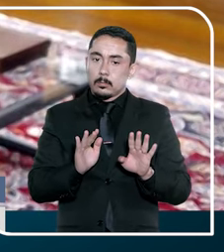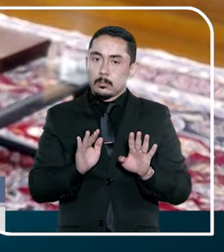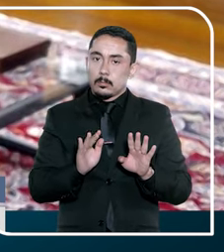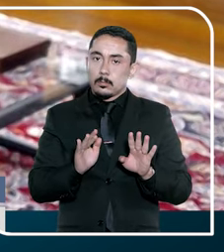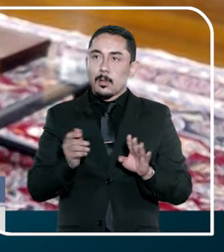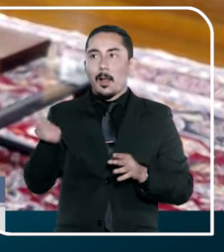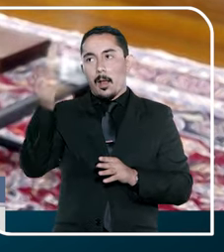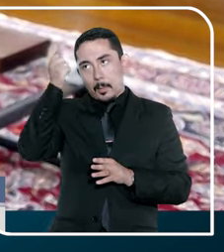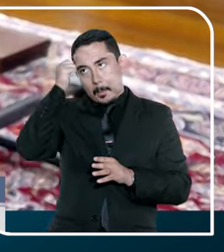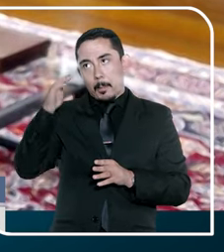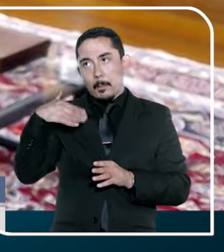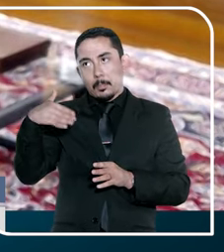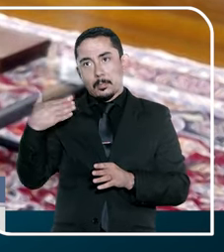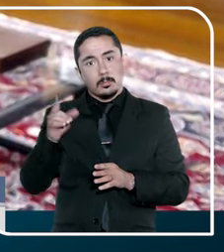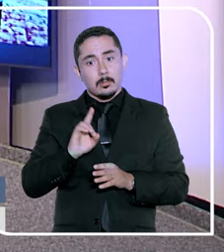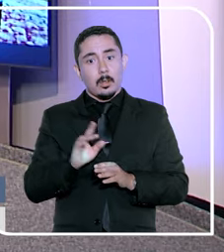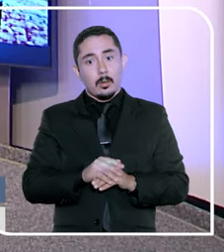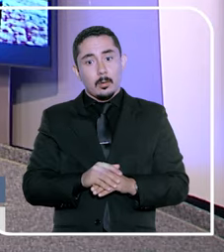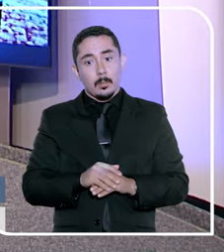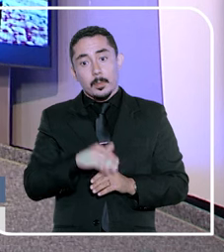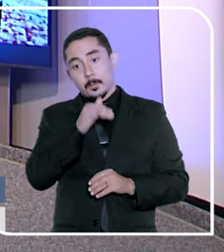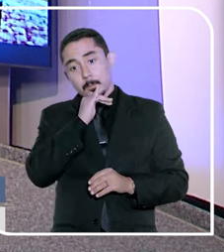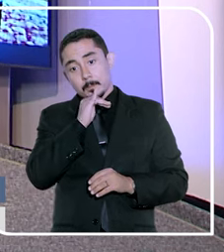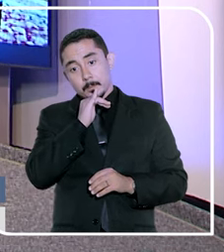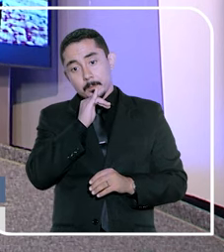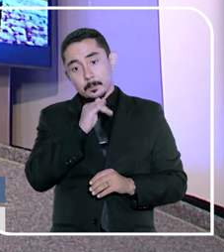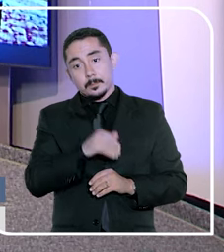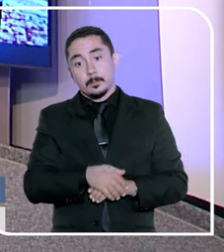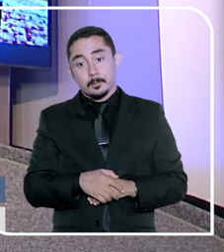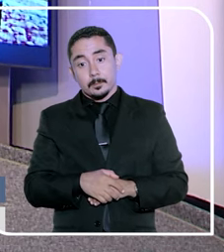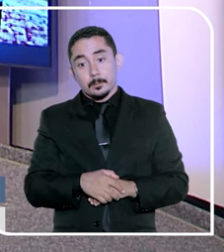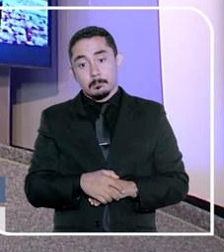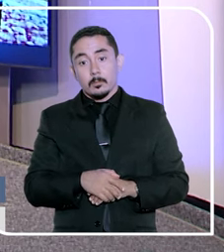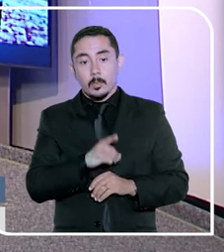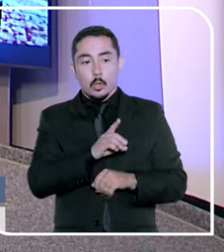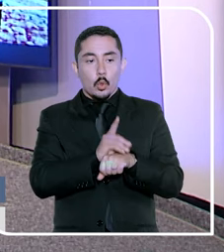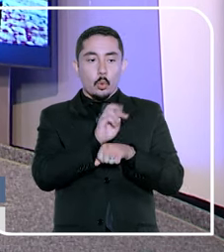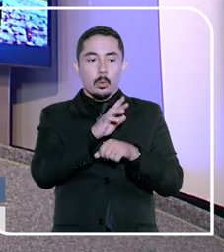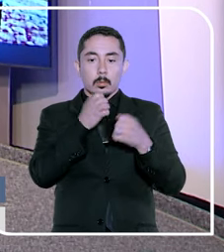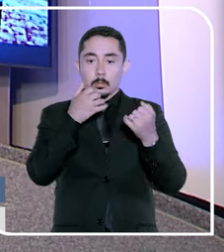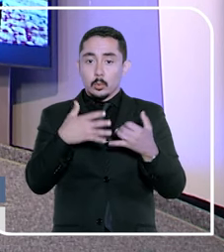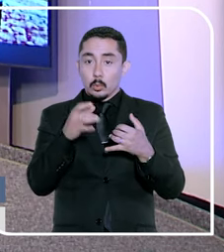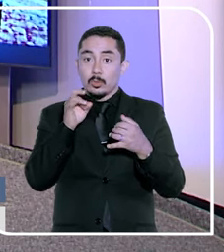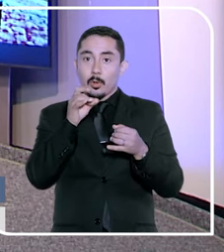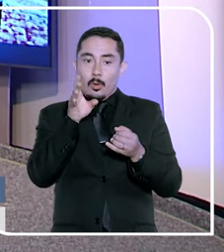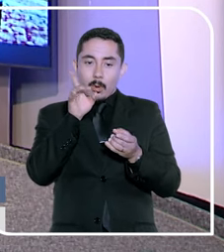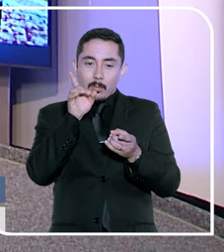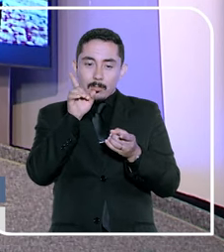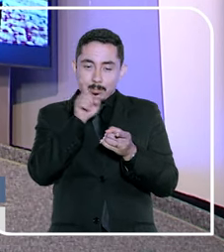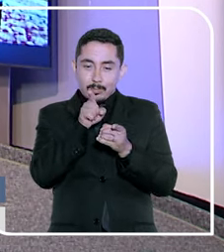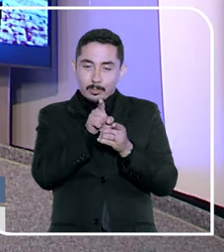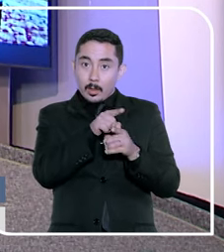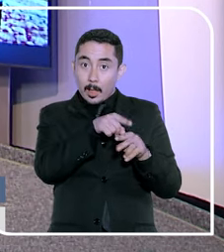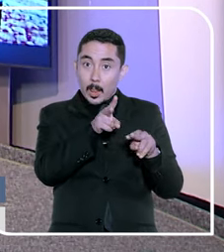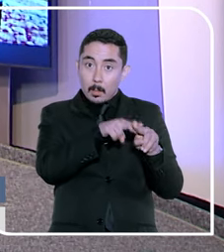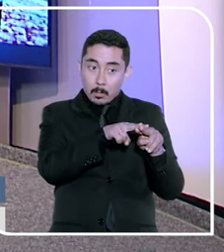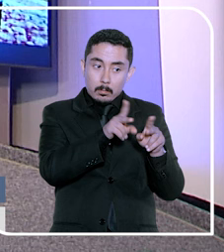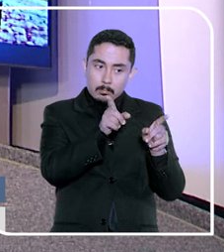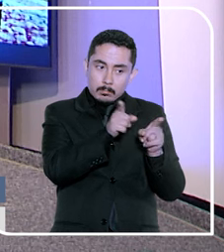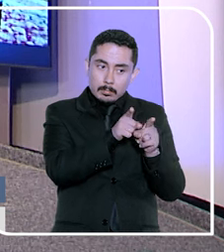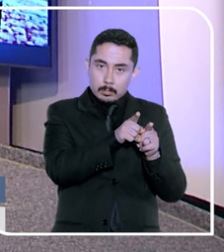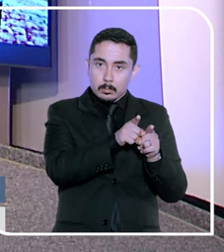posterior como bem disse Dr Andreas apenas diminui a s ação criminal não não extingue